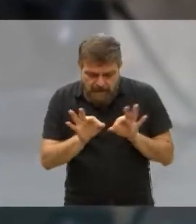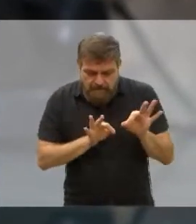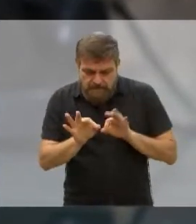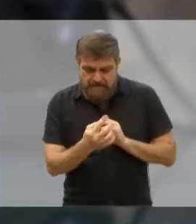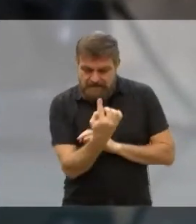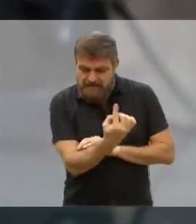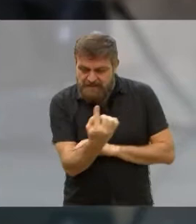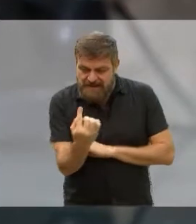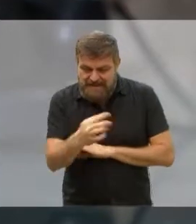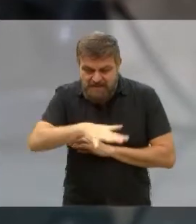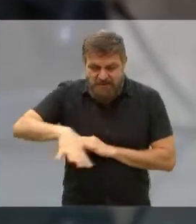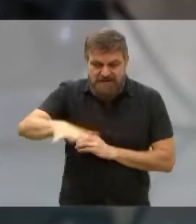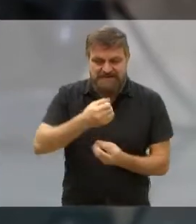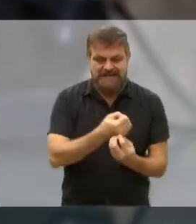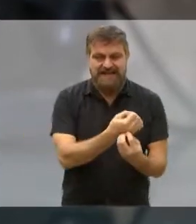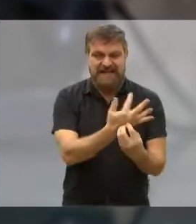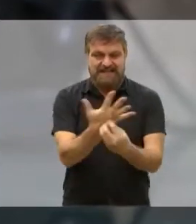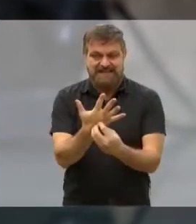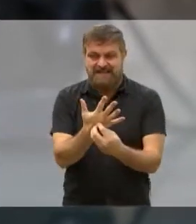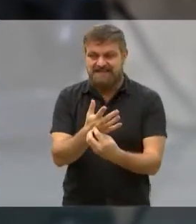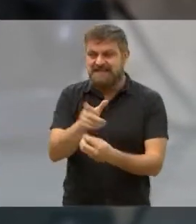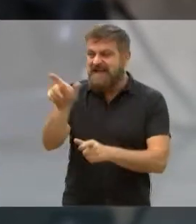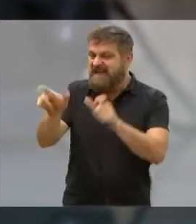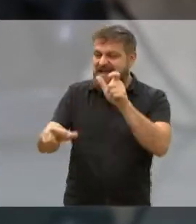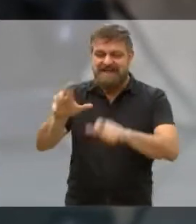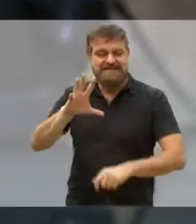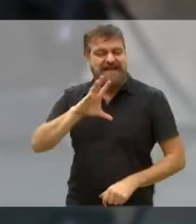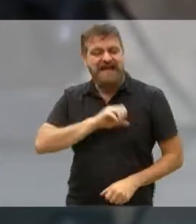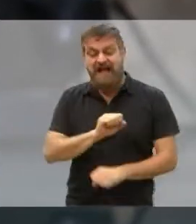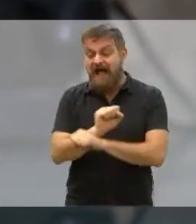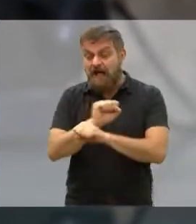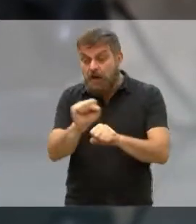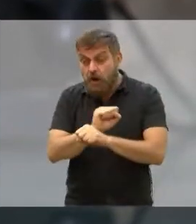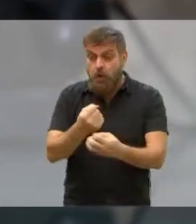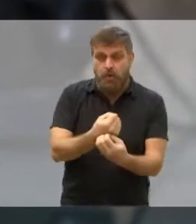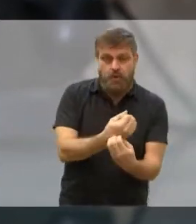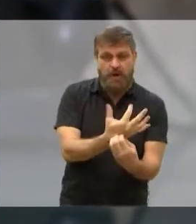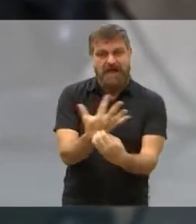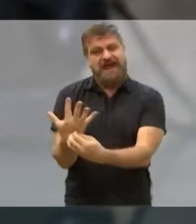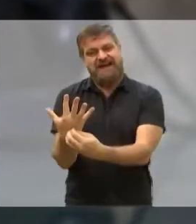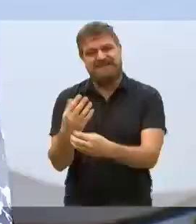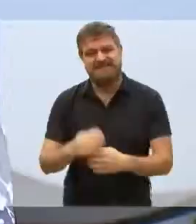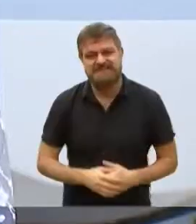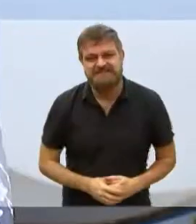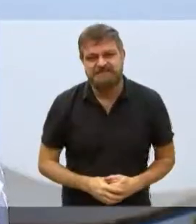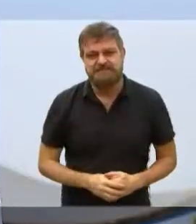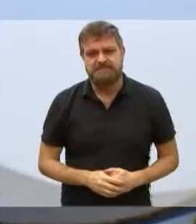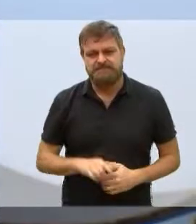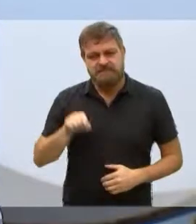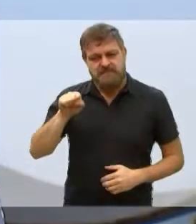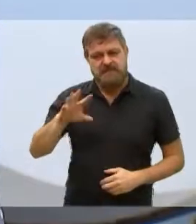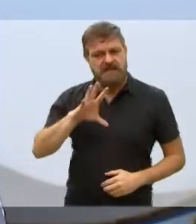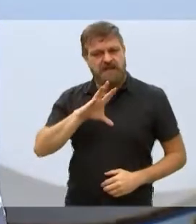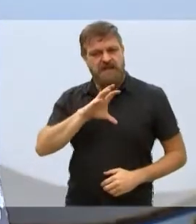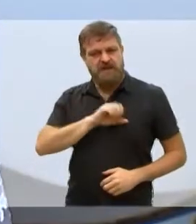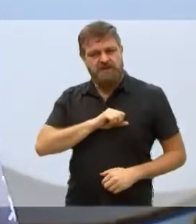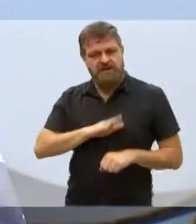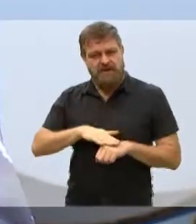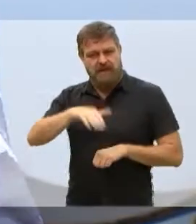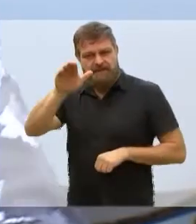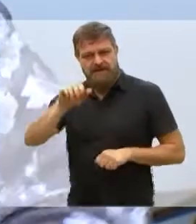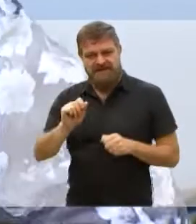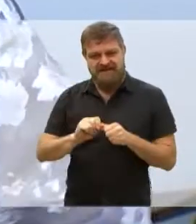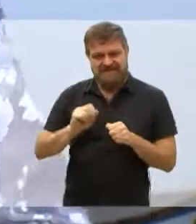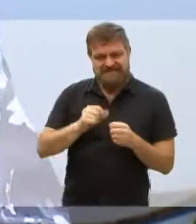repertório terapêutico para as artes, porque eles amam fazer. Todos eles adoram fazer arte. Mas eles gostam